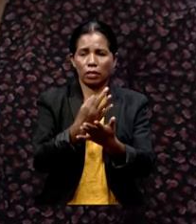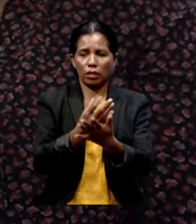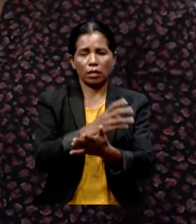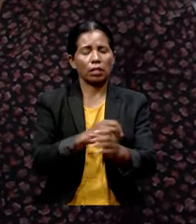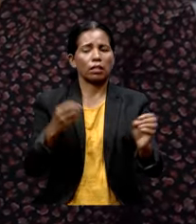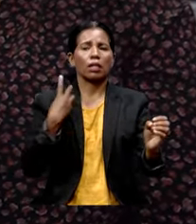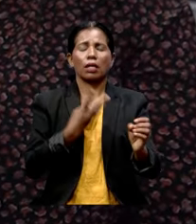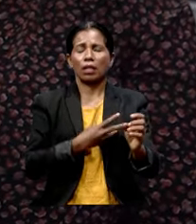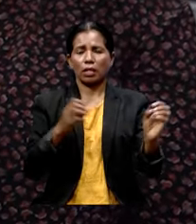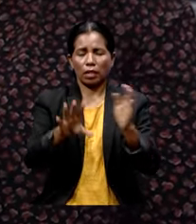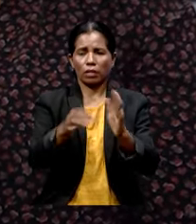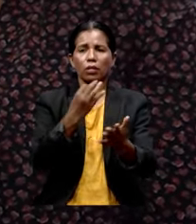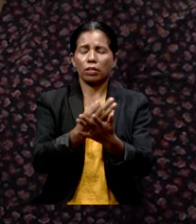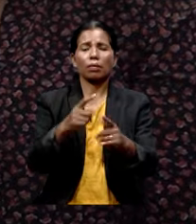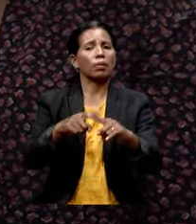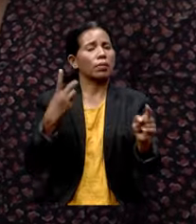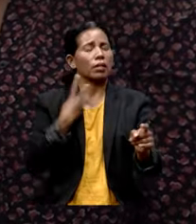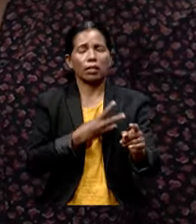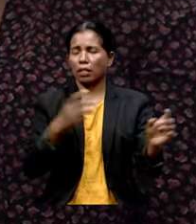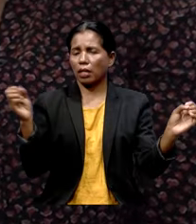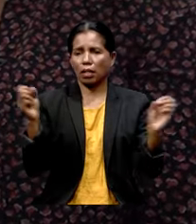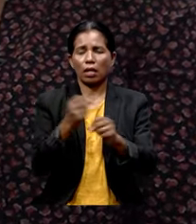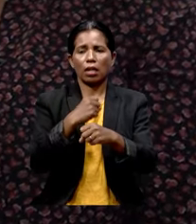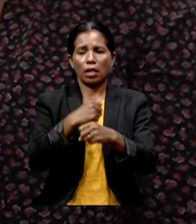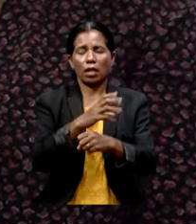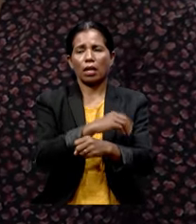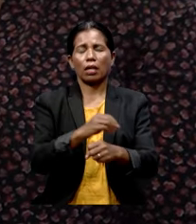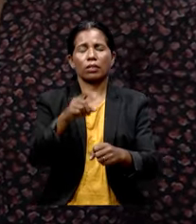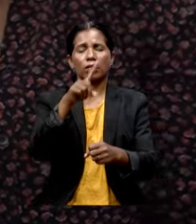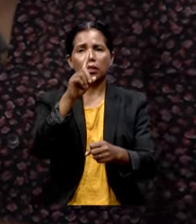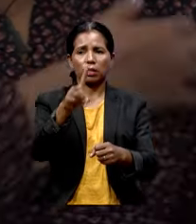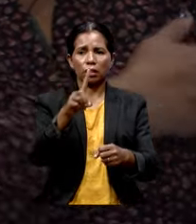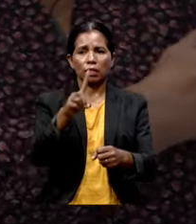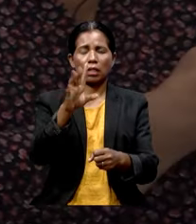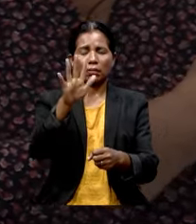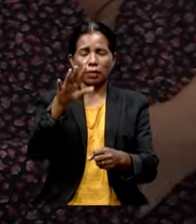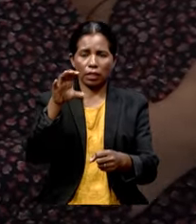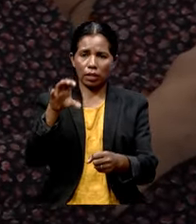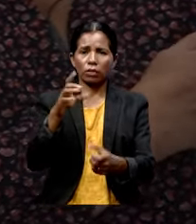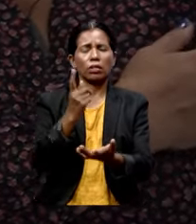Ita reta Nafatni orçamento, mas bem, Ita la halo be 1900 escolas nem da lida date, né?